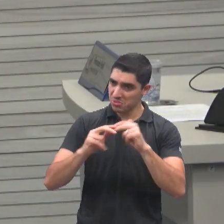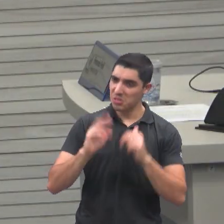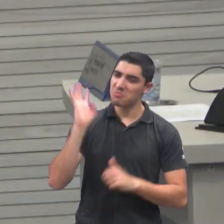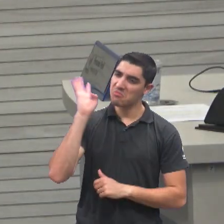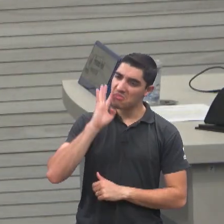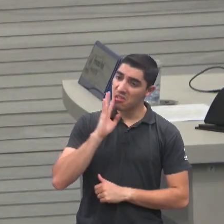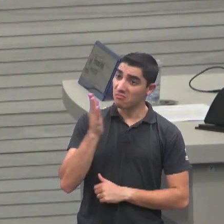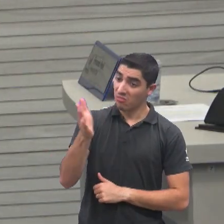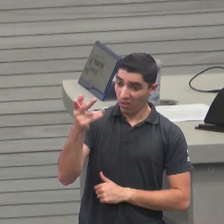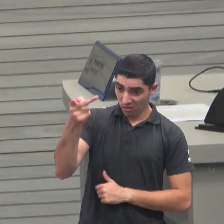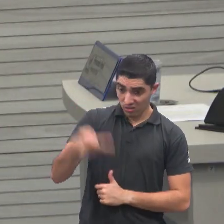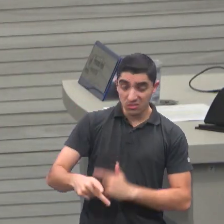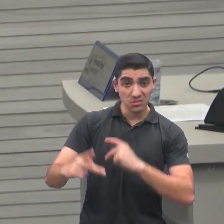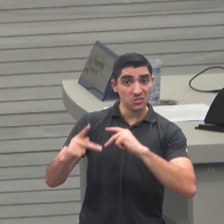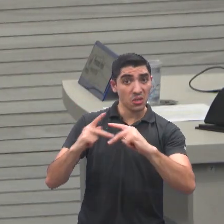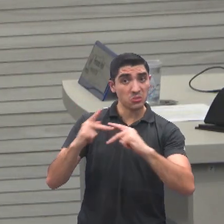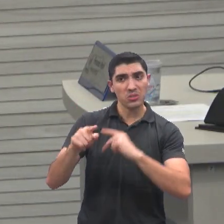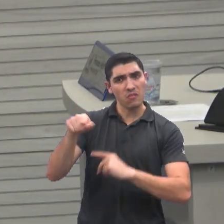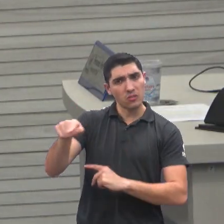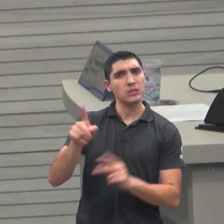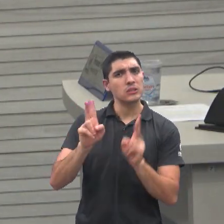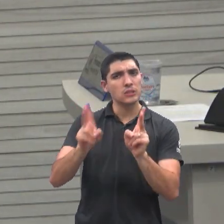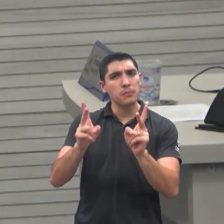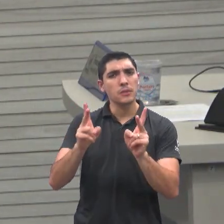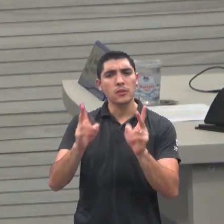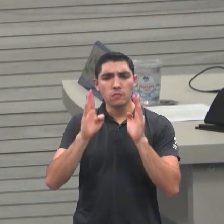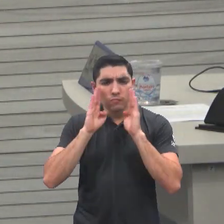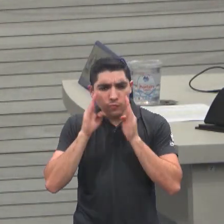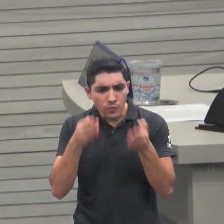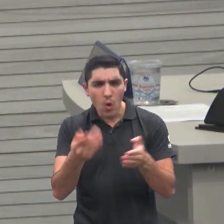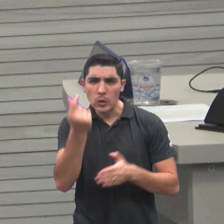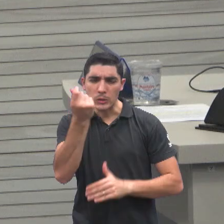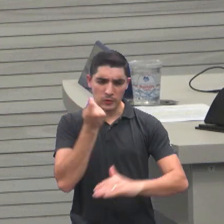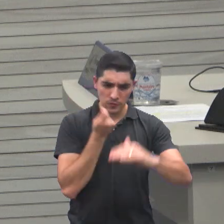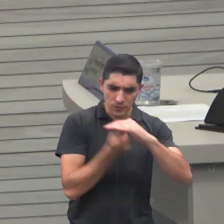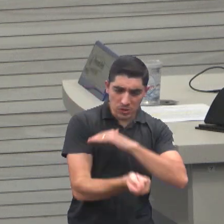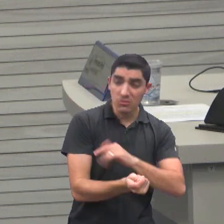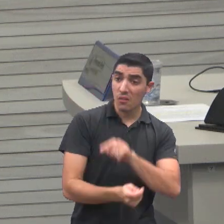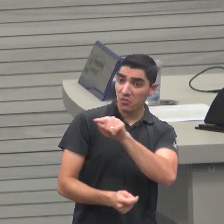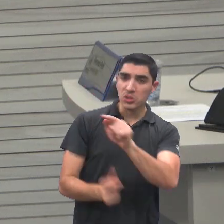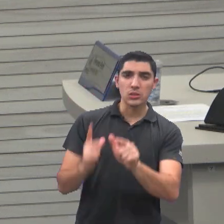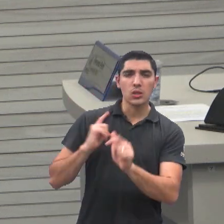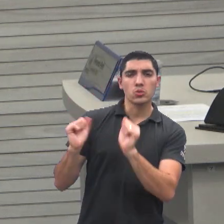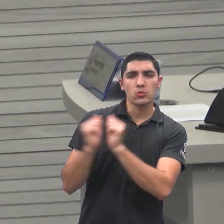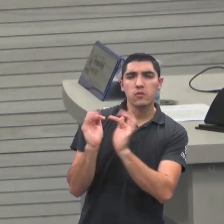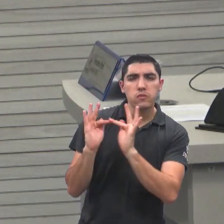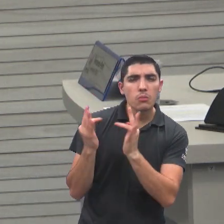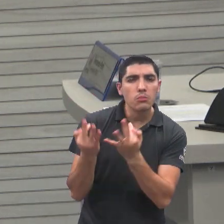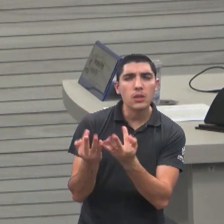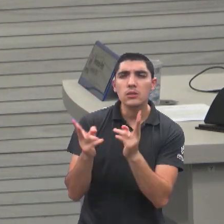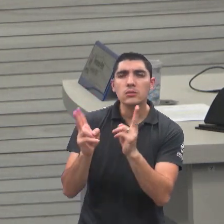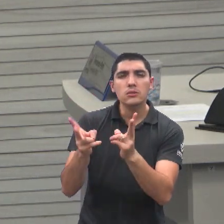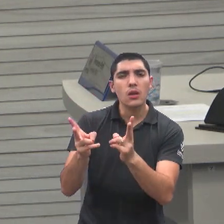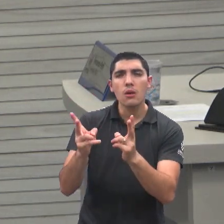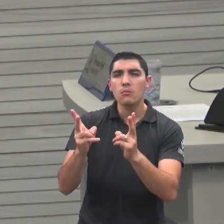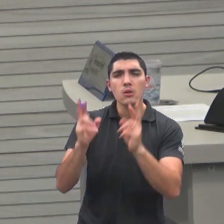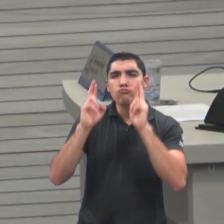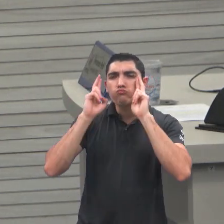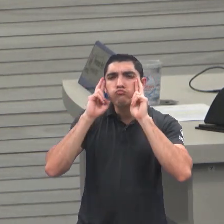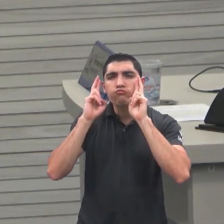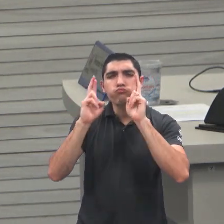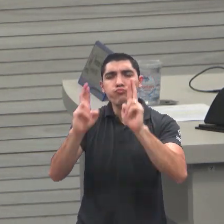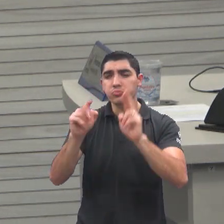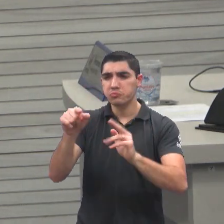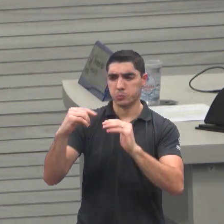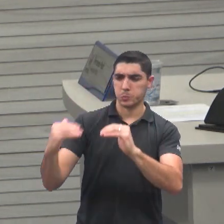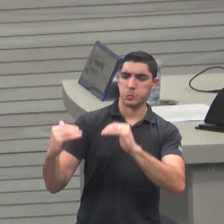uma pessoa que investe, né, que tem uma pessoa de família, de respeito, onde ele consegue